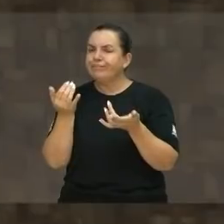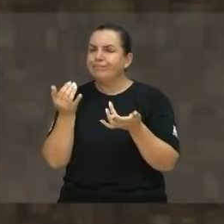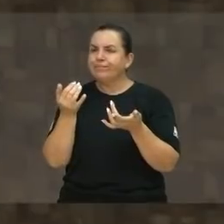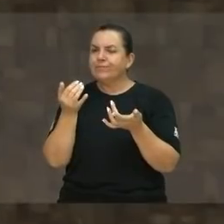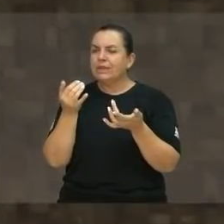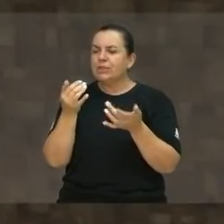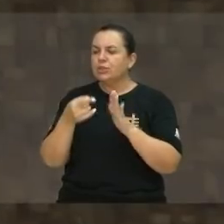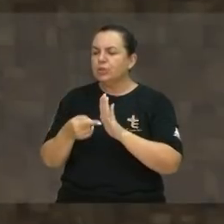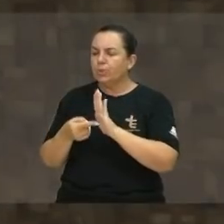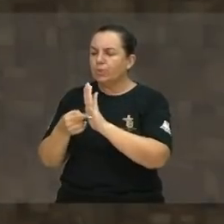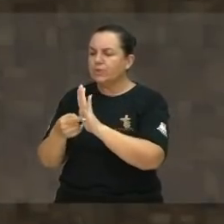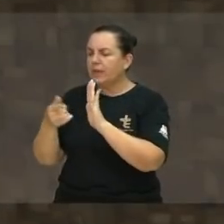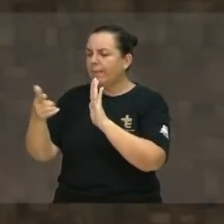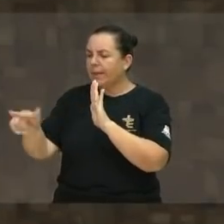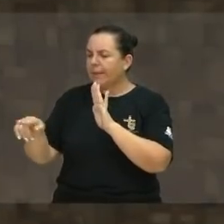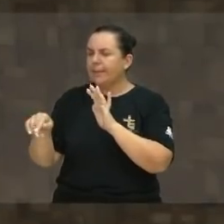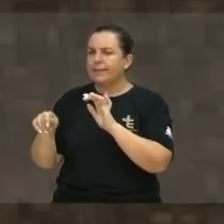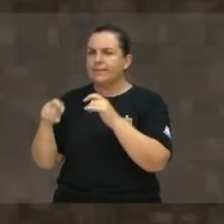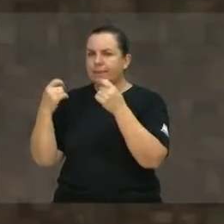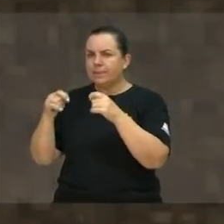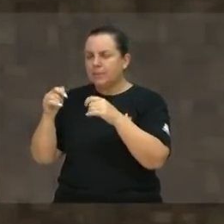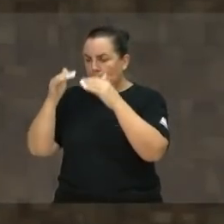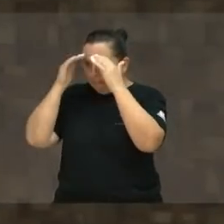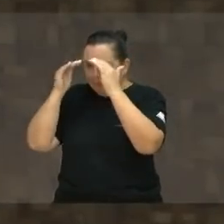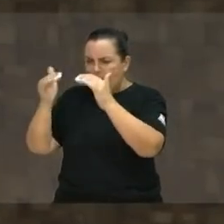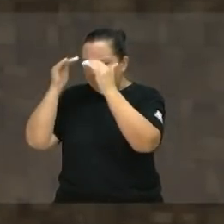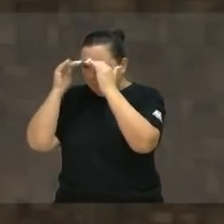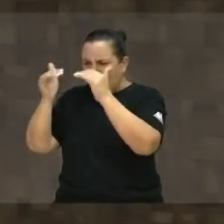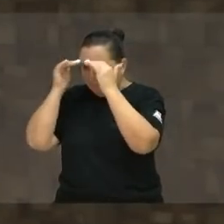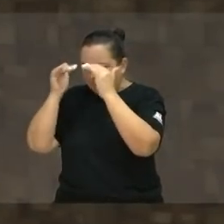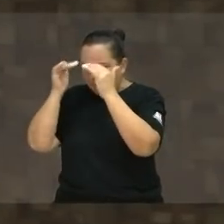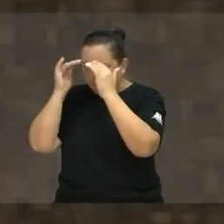numa condição subordinada ou inferiorizada